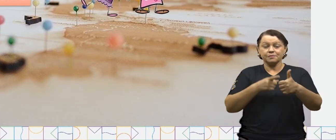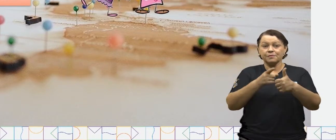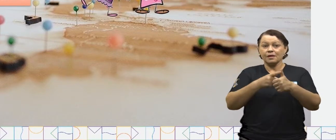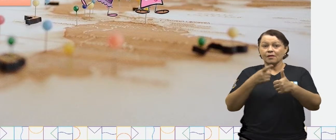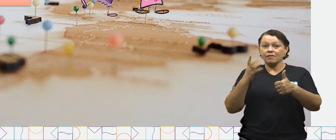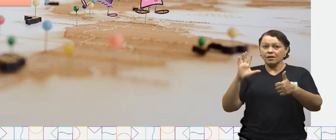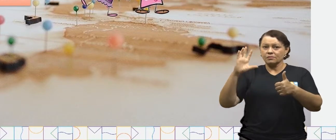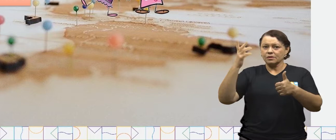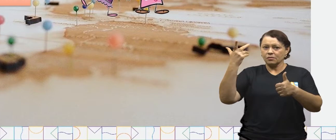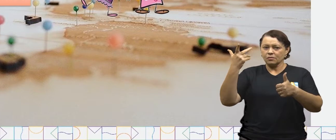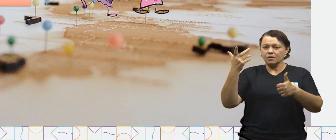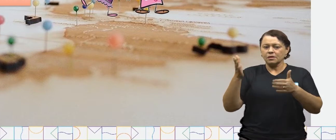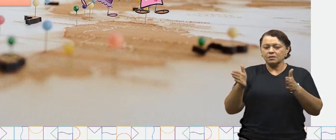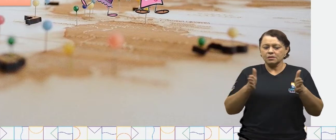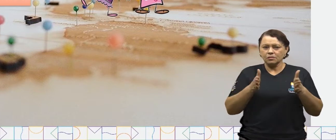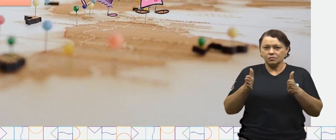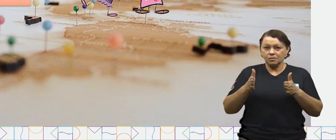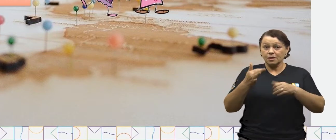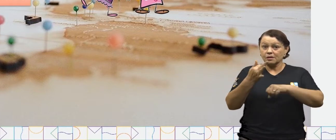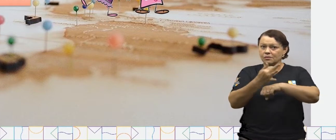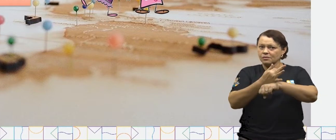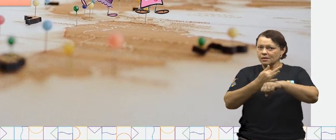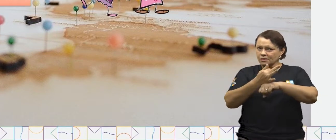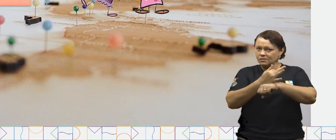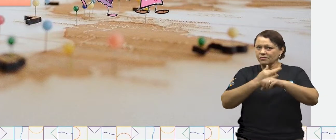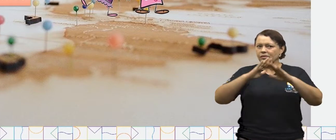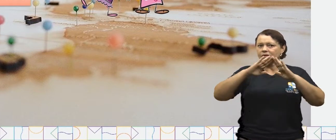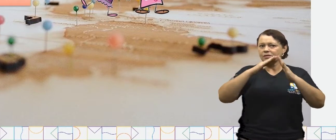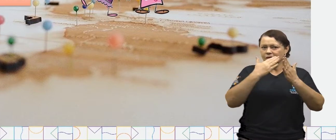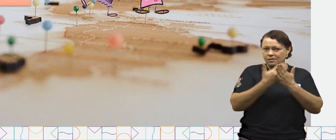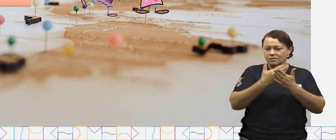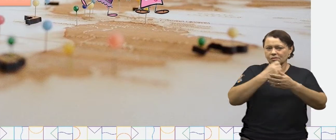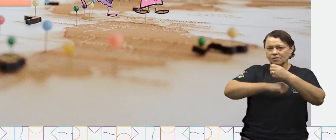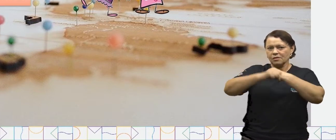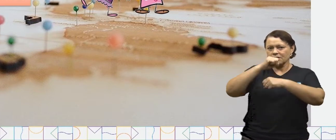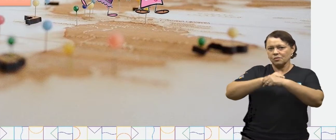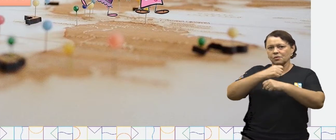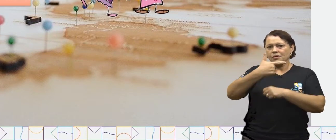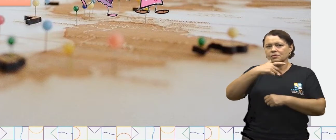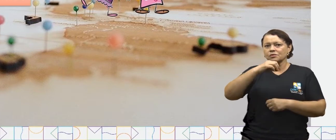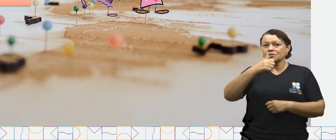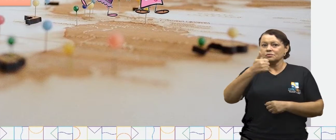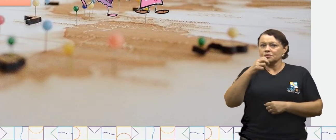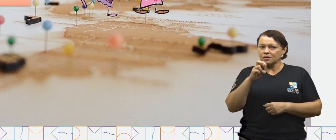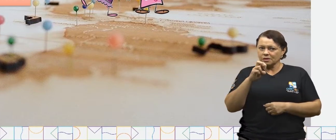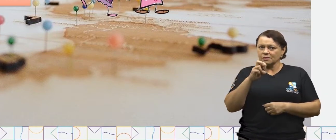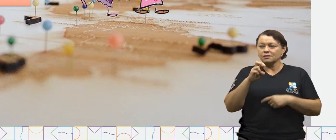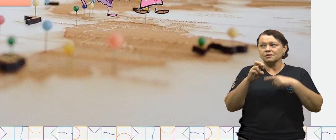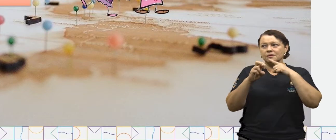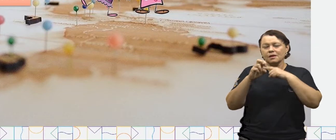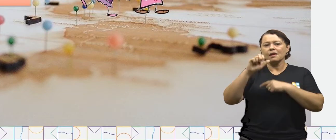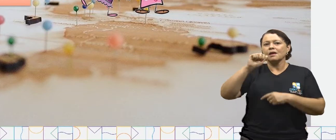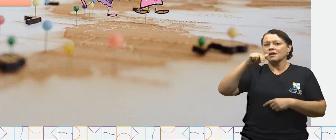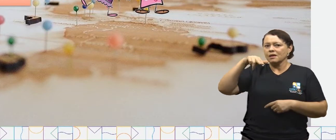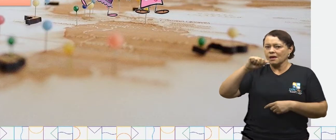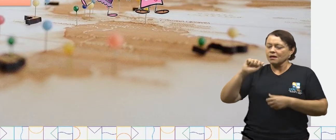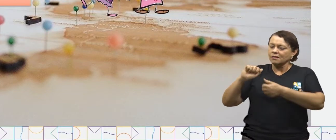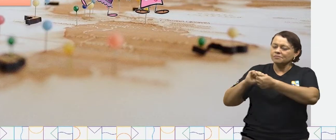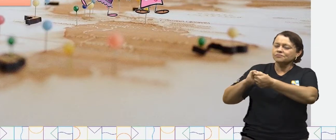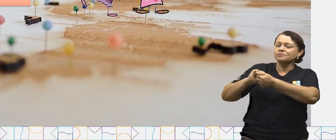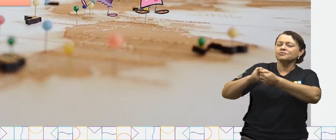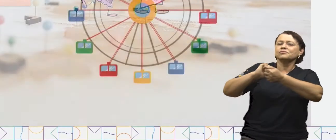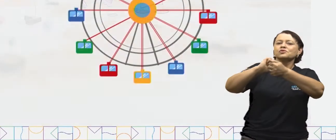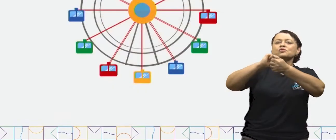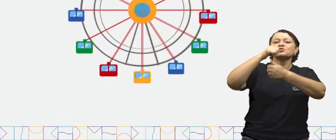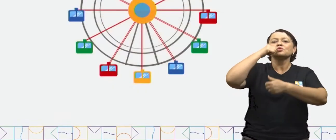A viagem aconteceu no período das férias escolares do ano de 2015 e a Ana Luísa foi com